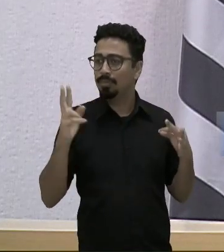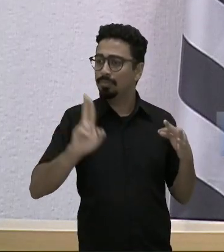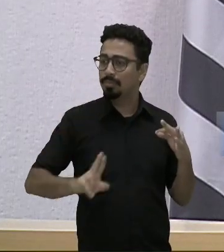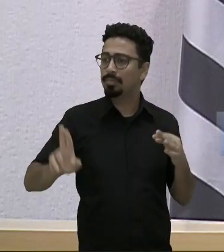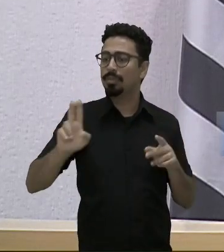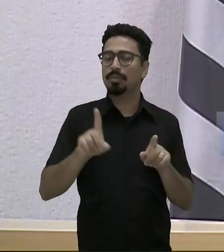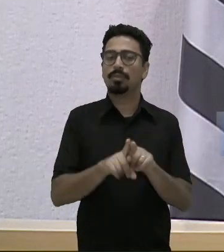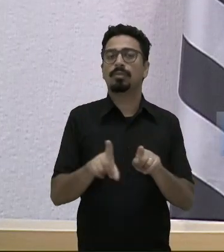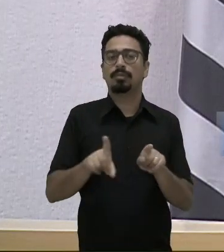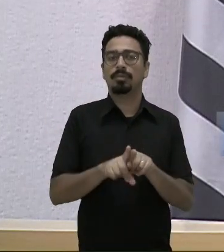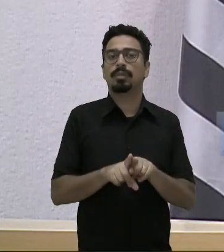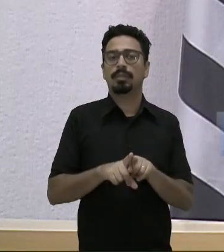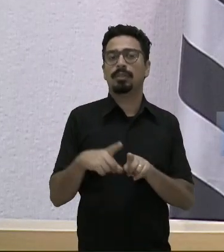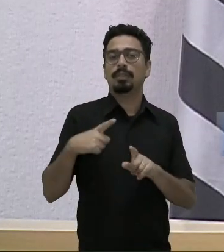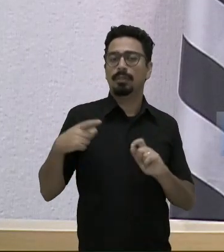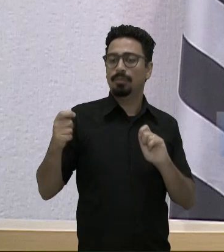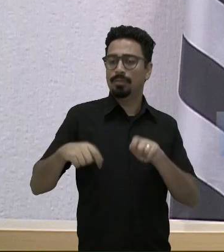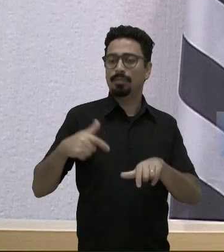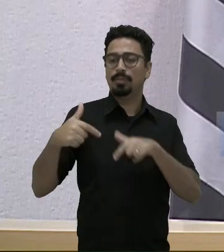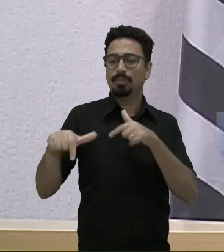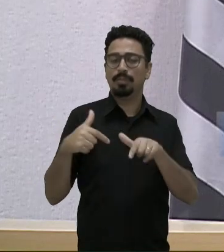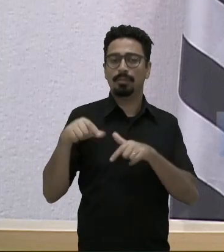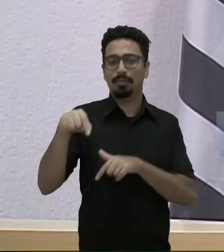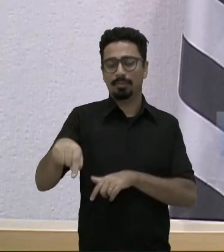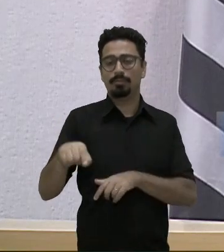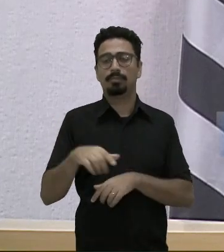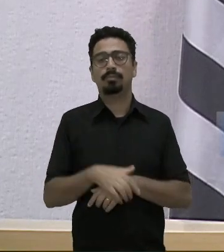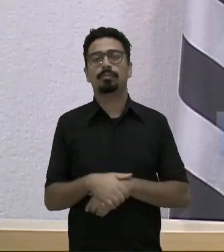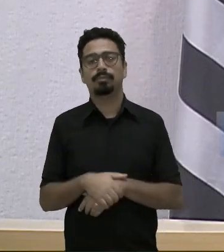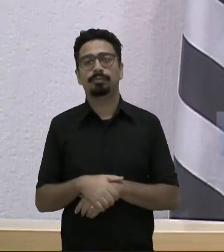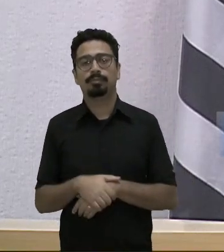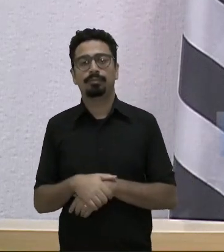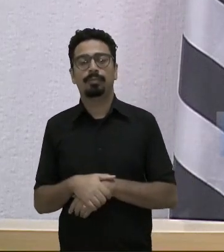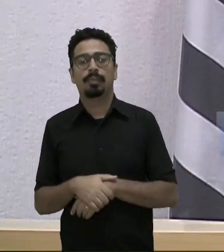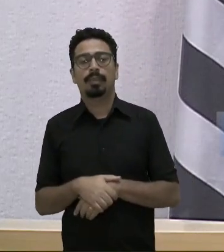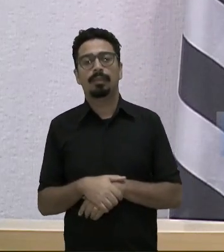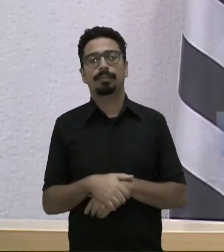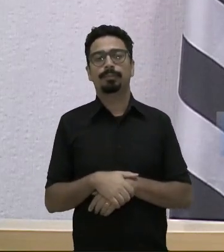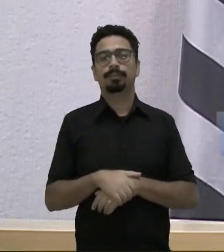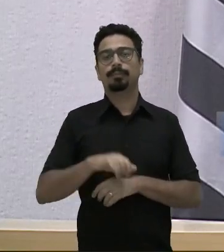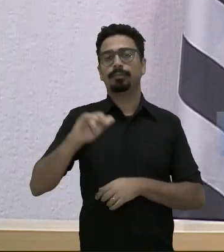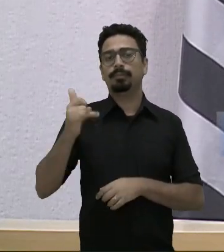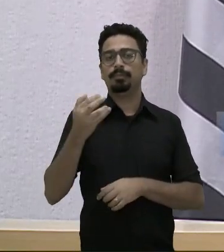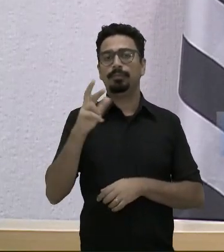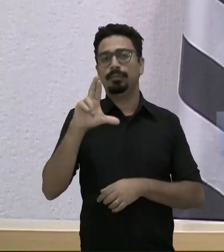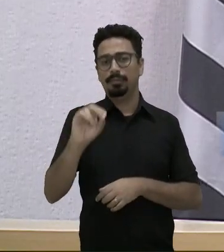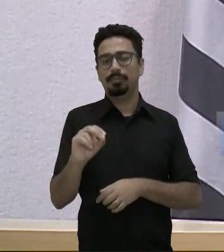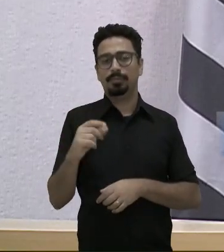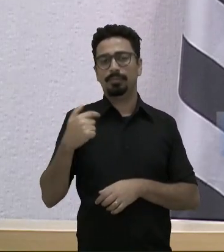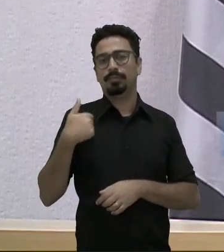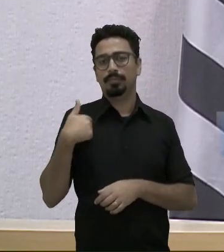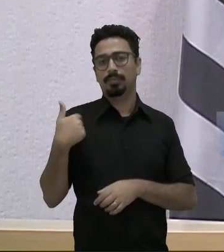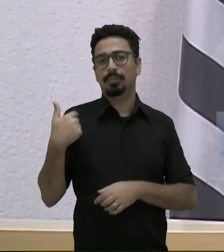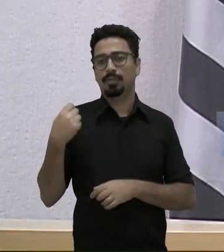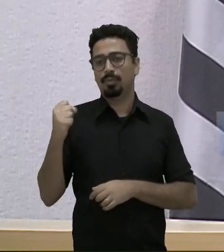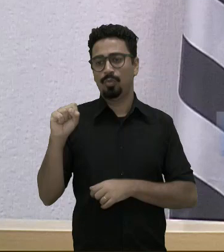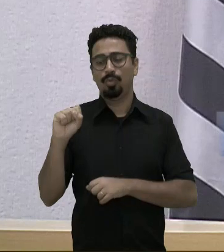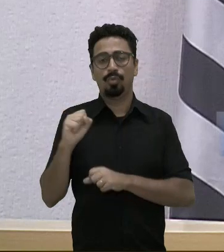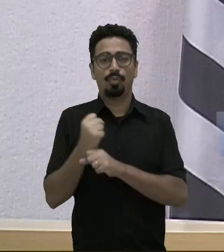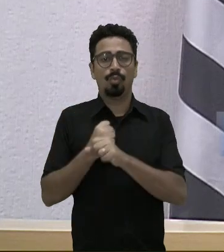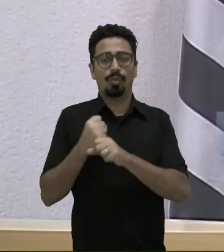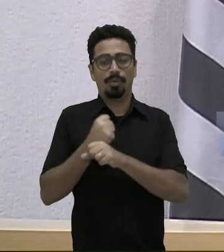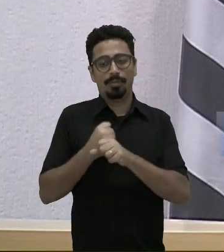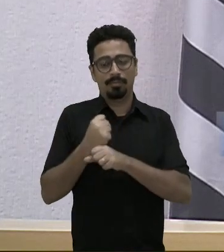e possamos ter mais trabalho assim. Jairo, eu estou há 8 anos